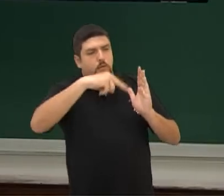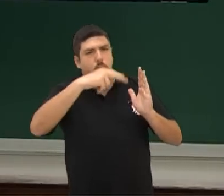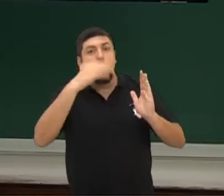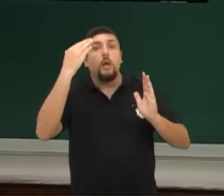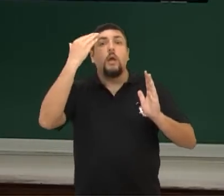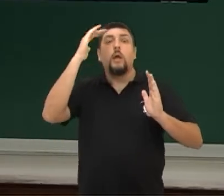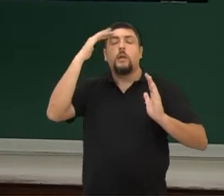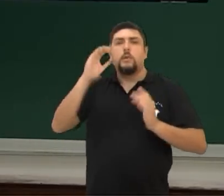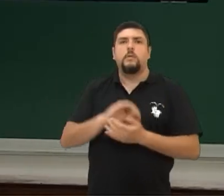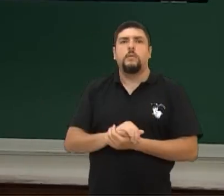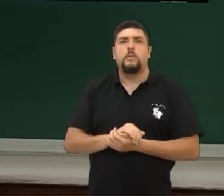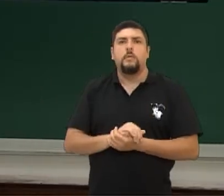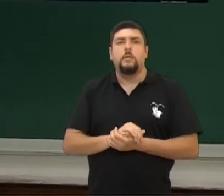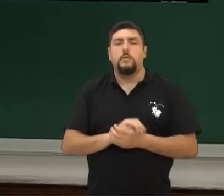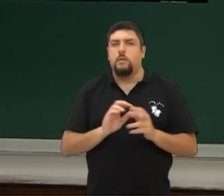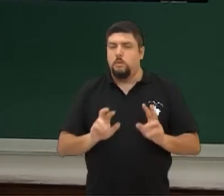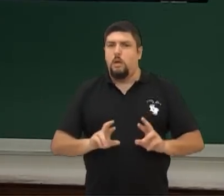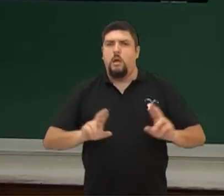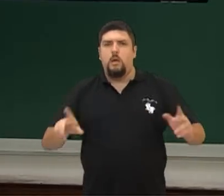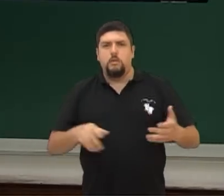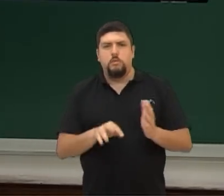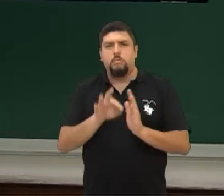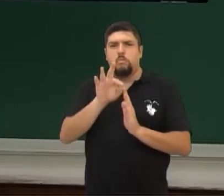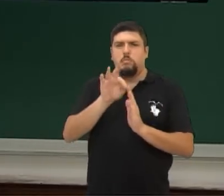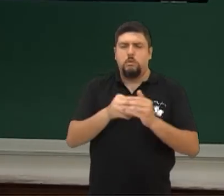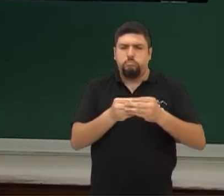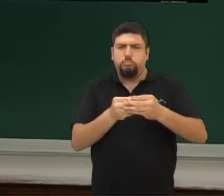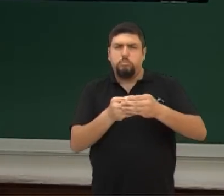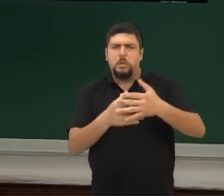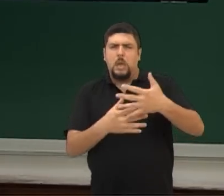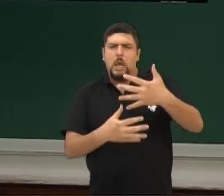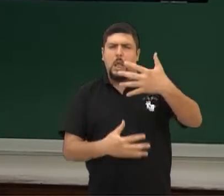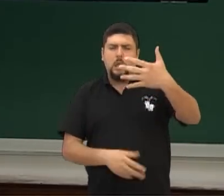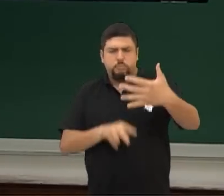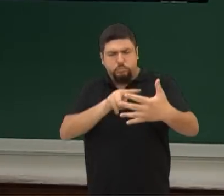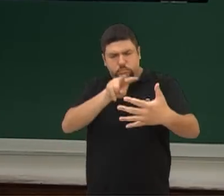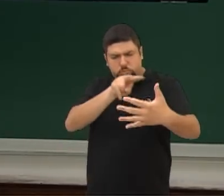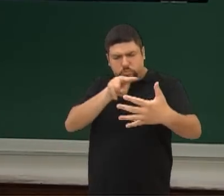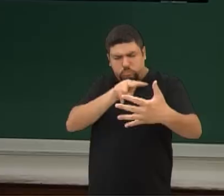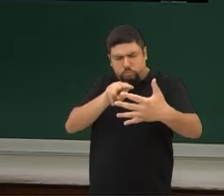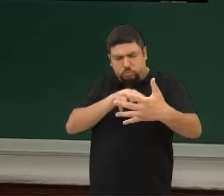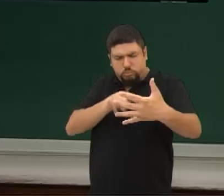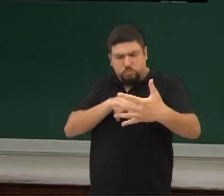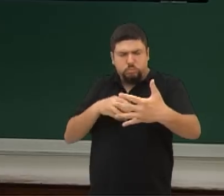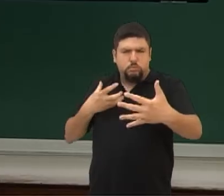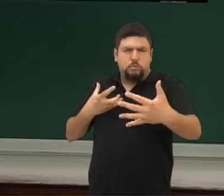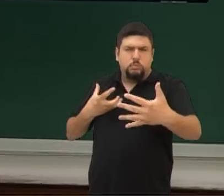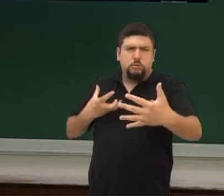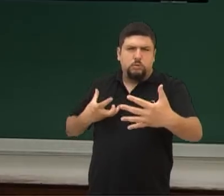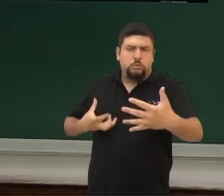informações. É diferente de fazer a leitura de um texto longo com as mesmas informações, por exemplo. Tranquilo?